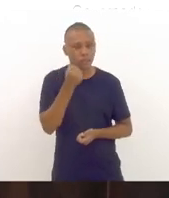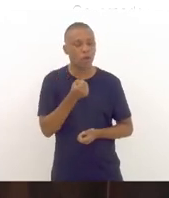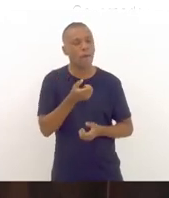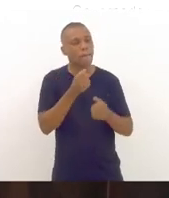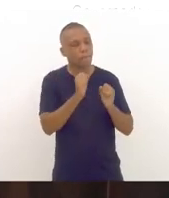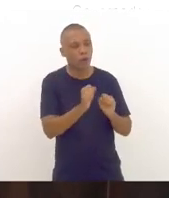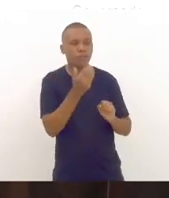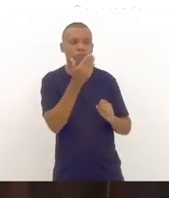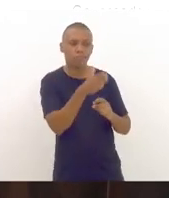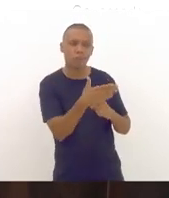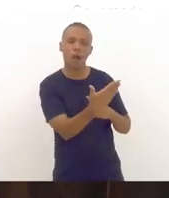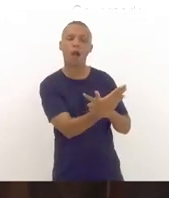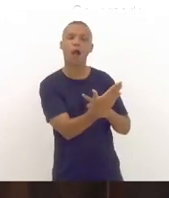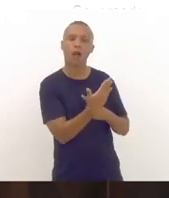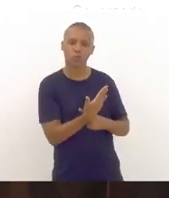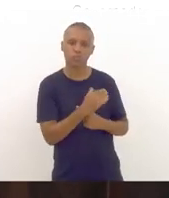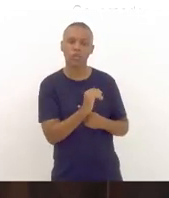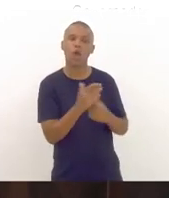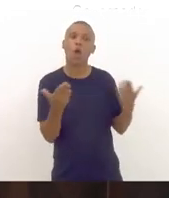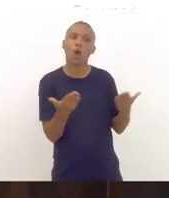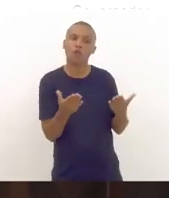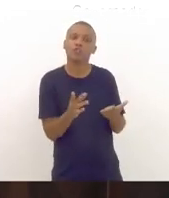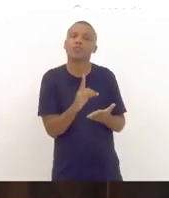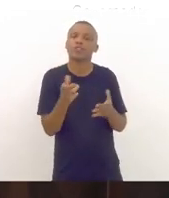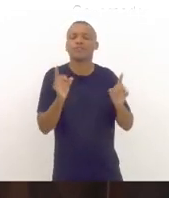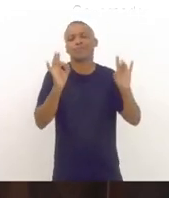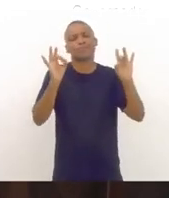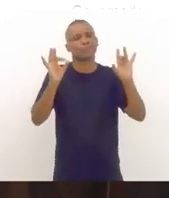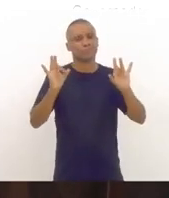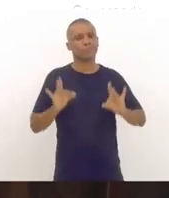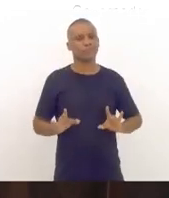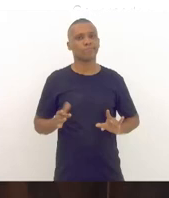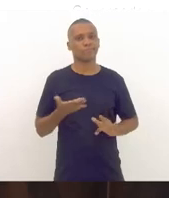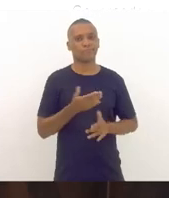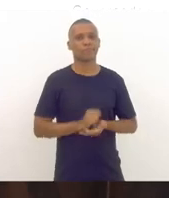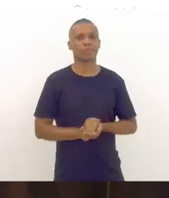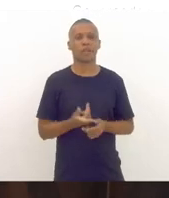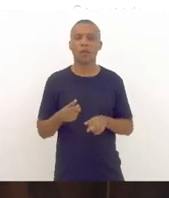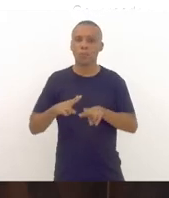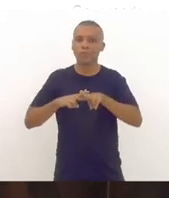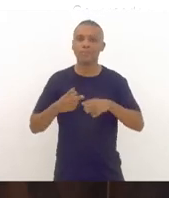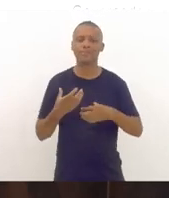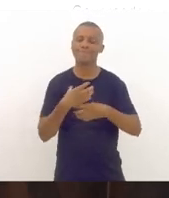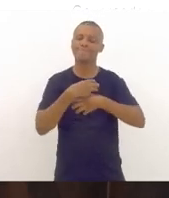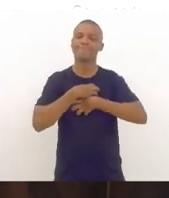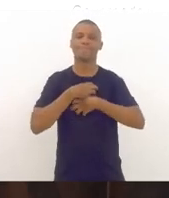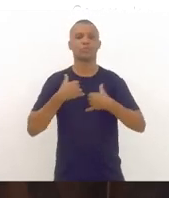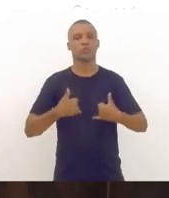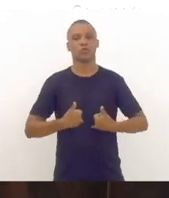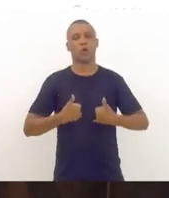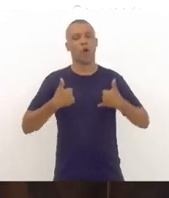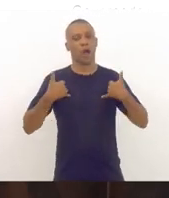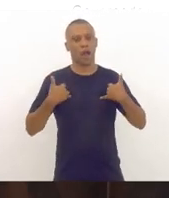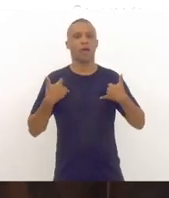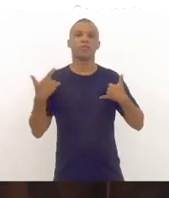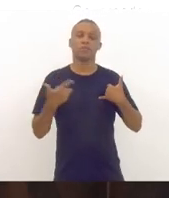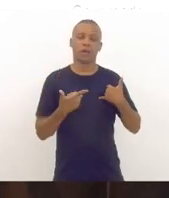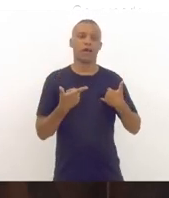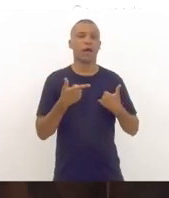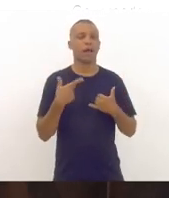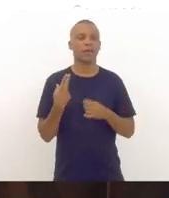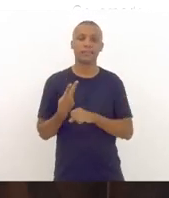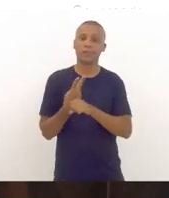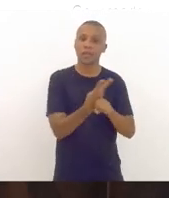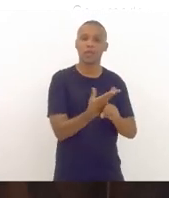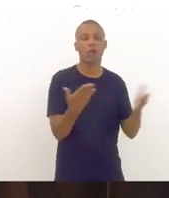que hoje para mim também é um dia muito especial e por isso eu sinto muito honrado em entregar essa medalha para o senhor agora,